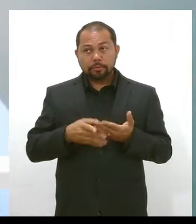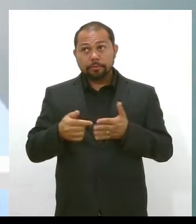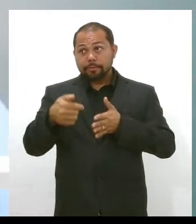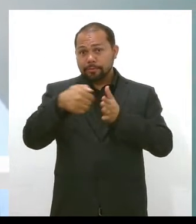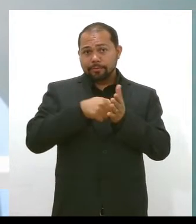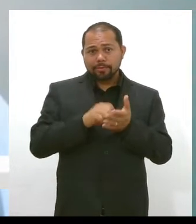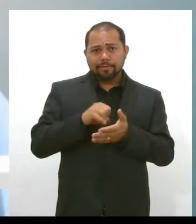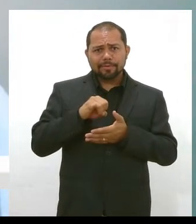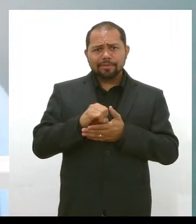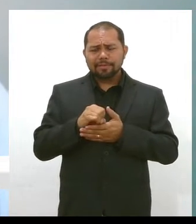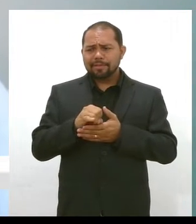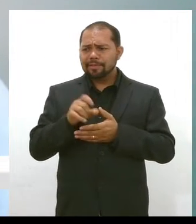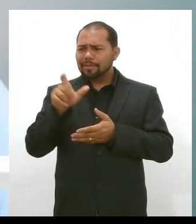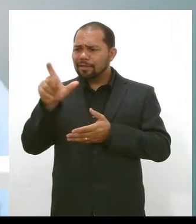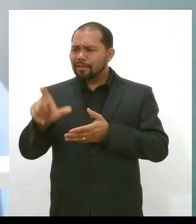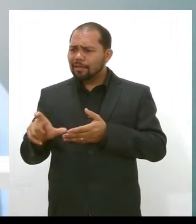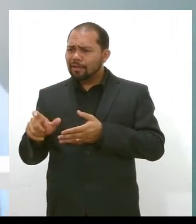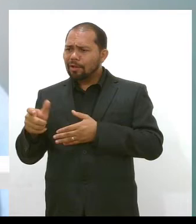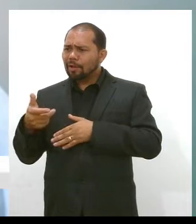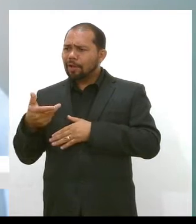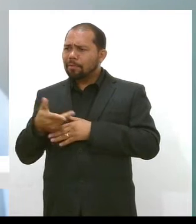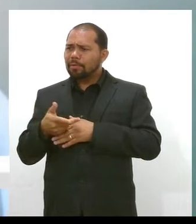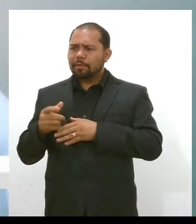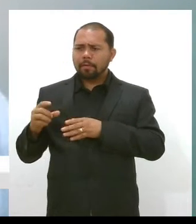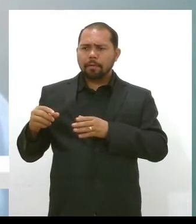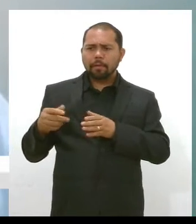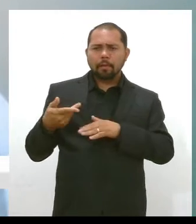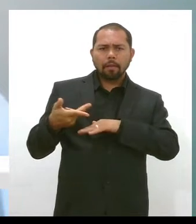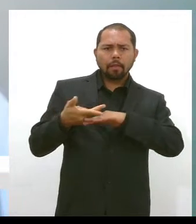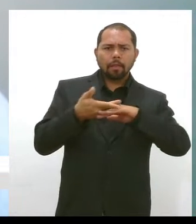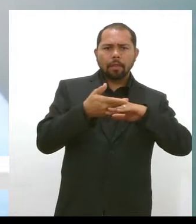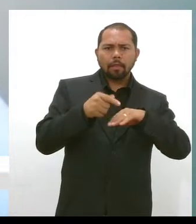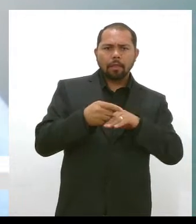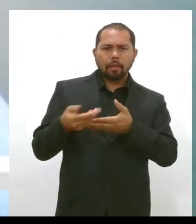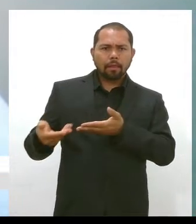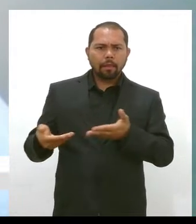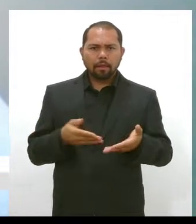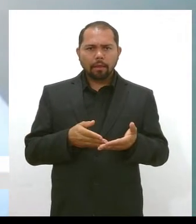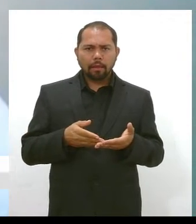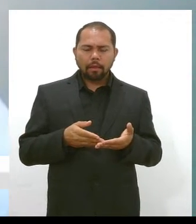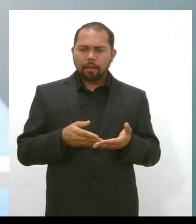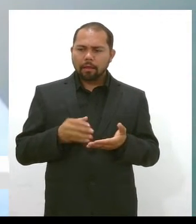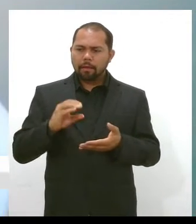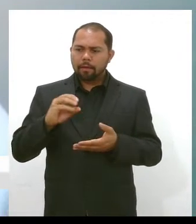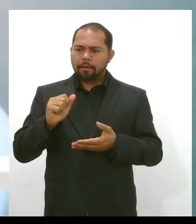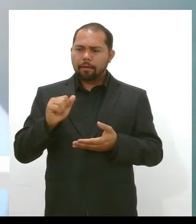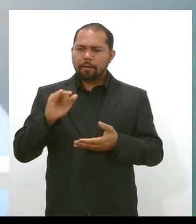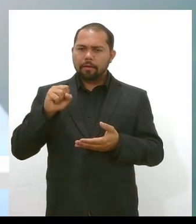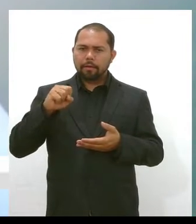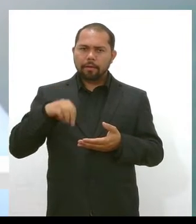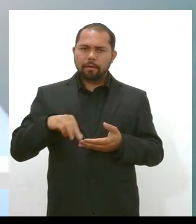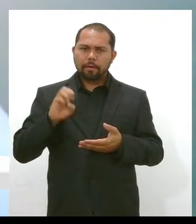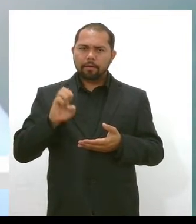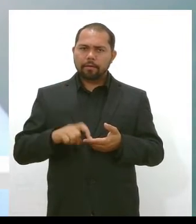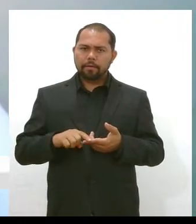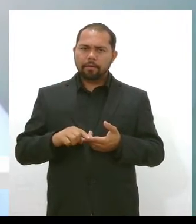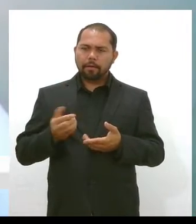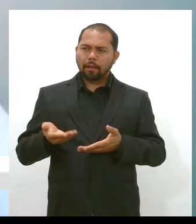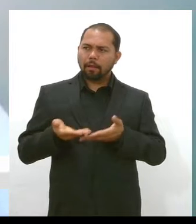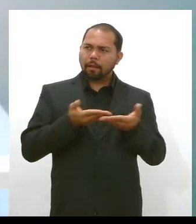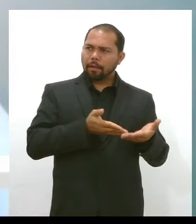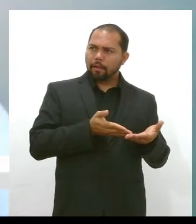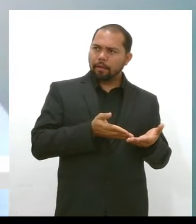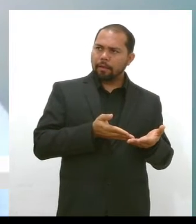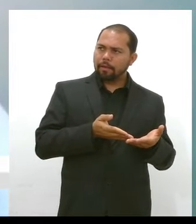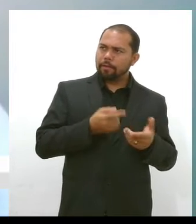no CAISME, ela é atendida, ela vem porque não tem médico ginecologista na unidade de saúde